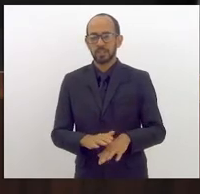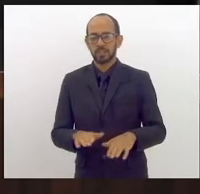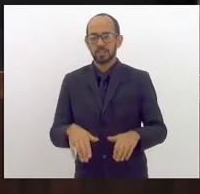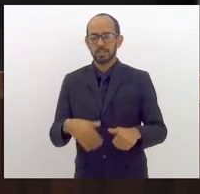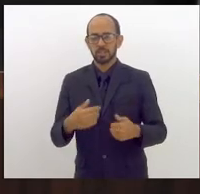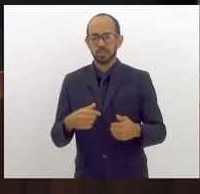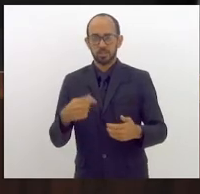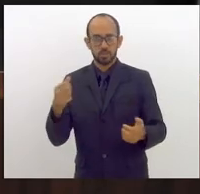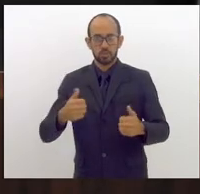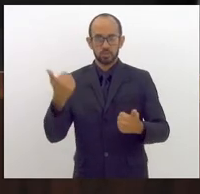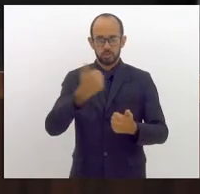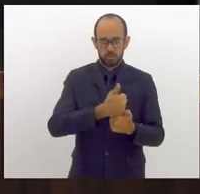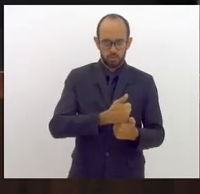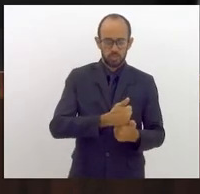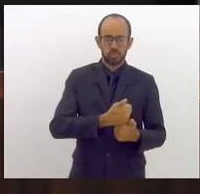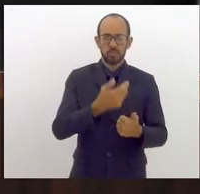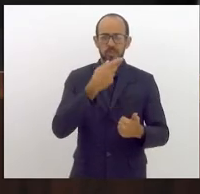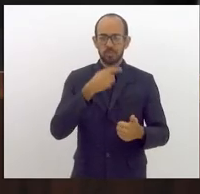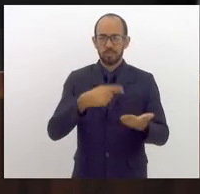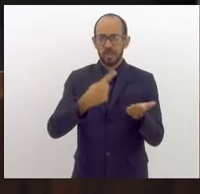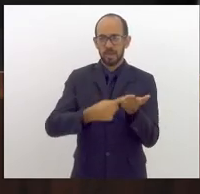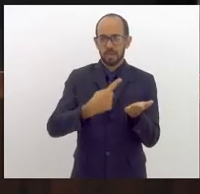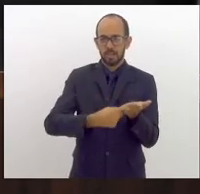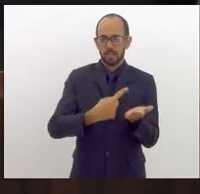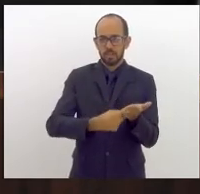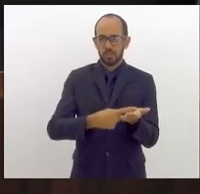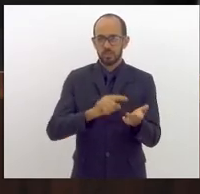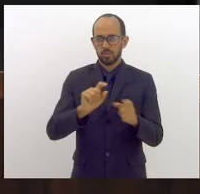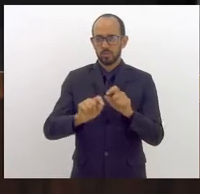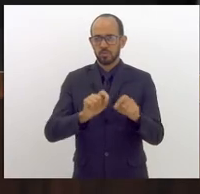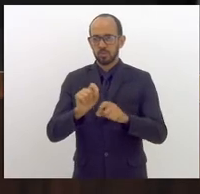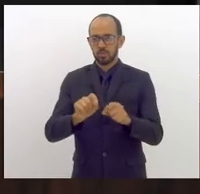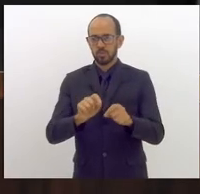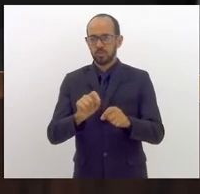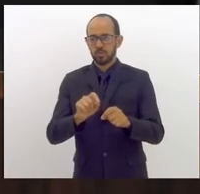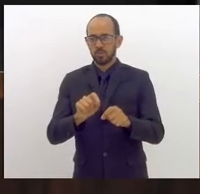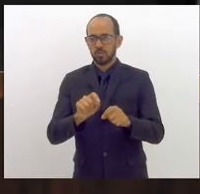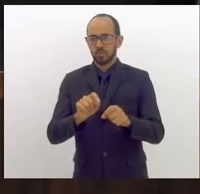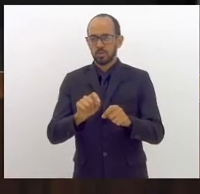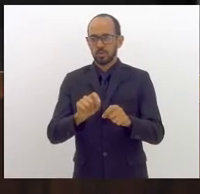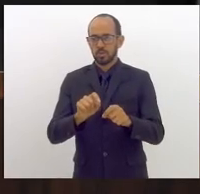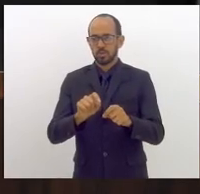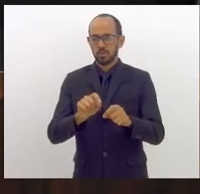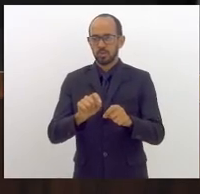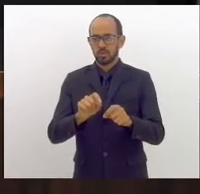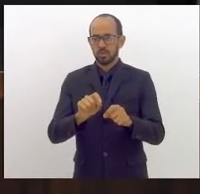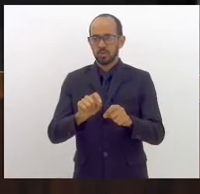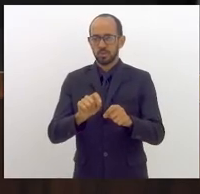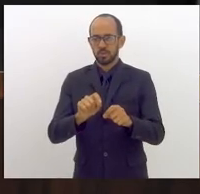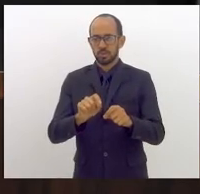marcando o número da lei tá citando a lei então ele está modificando a lei